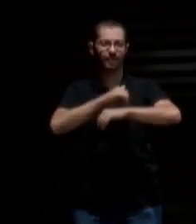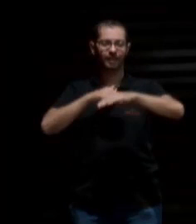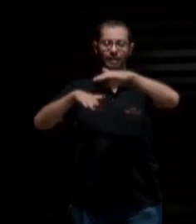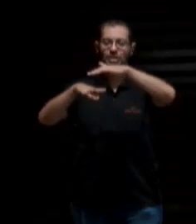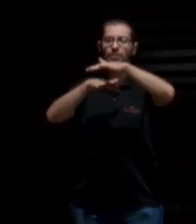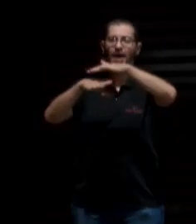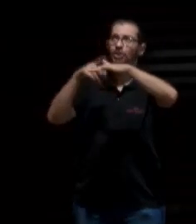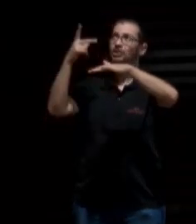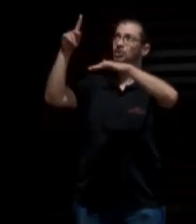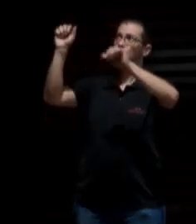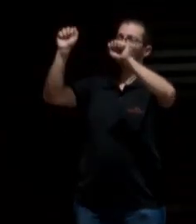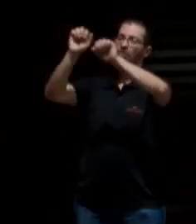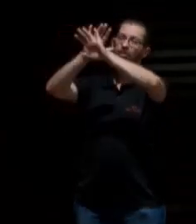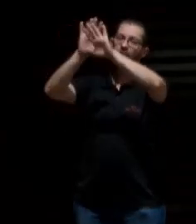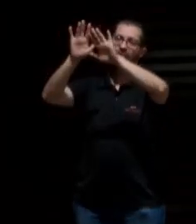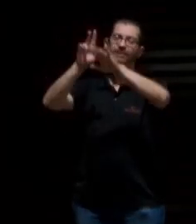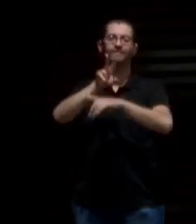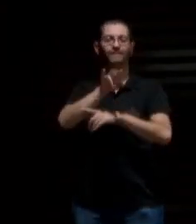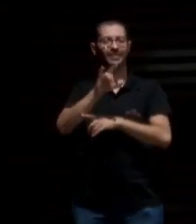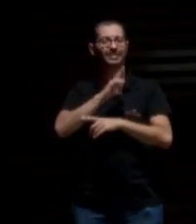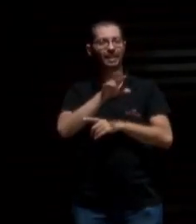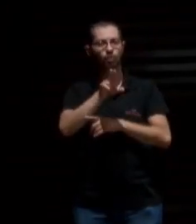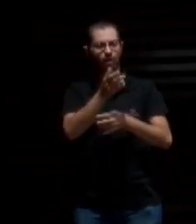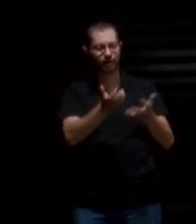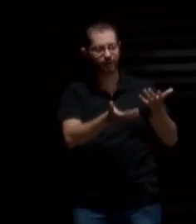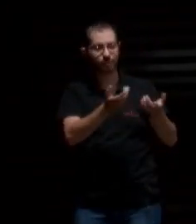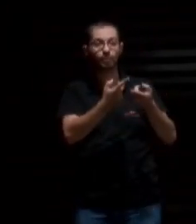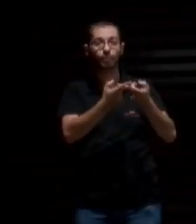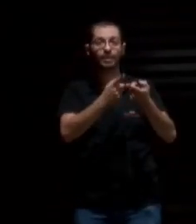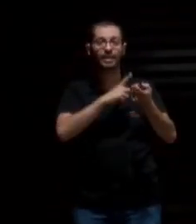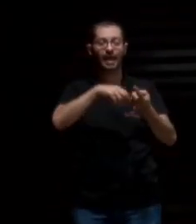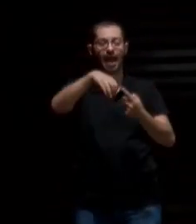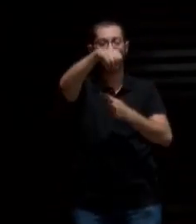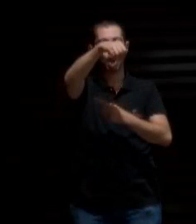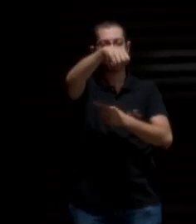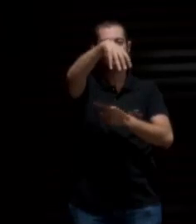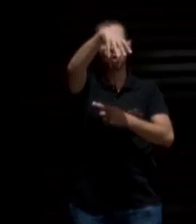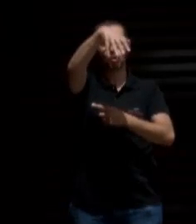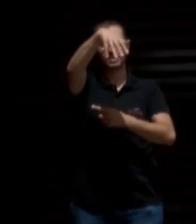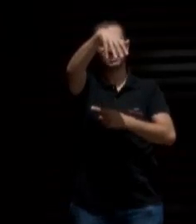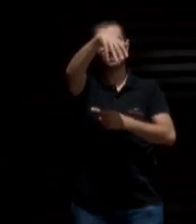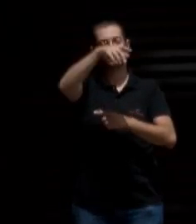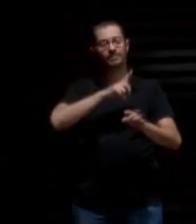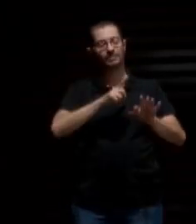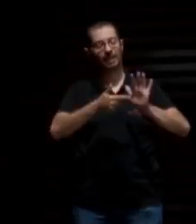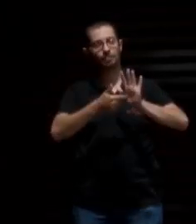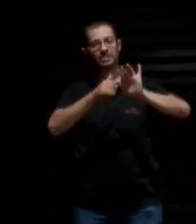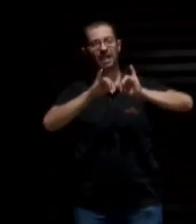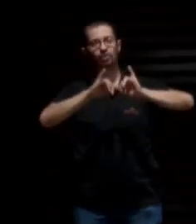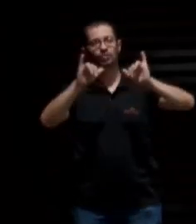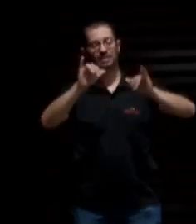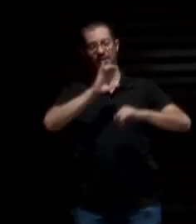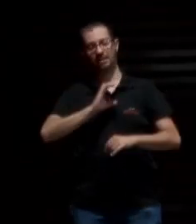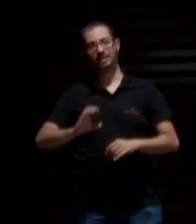orgulho, acenderá uma queima, como queima de fogo. Porque a luz de Israel, com L maiúsculo, esse aqui é Cristo,